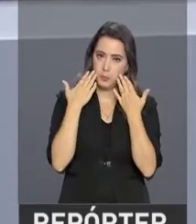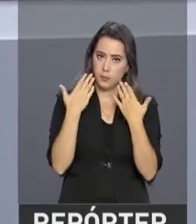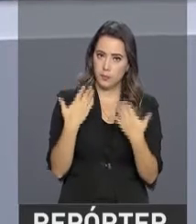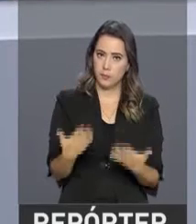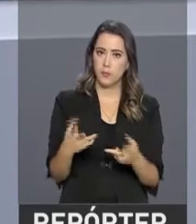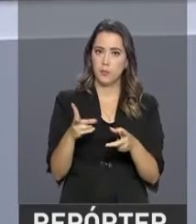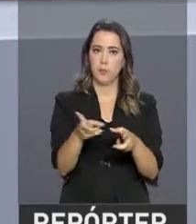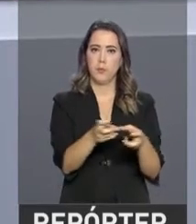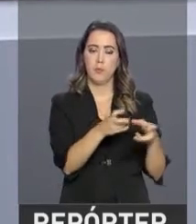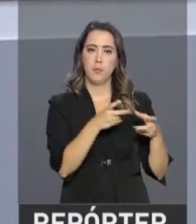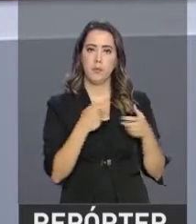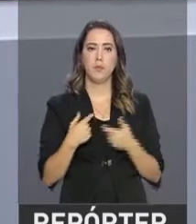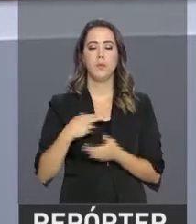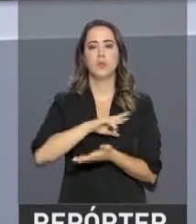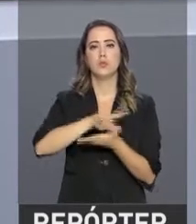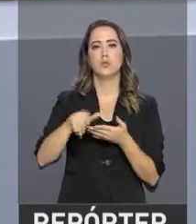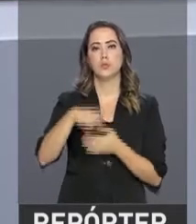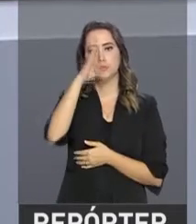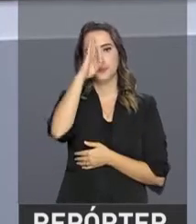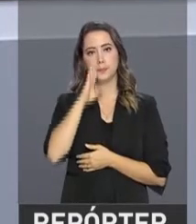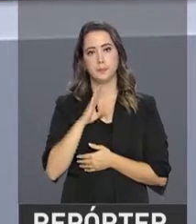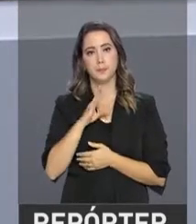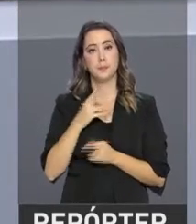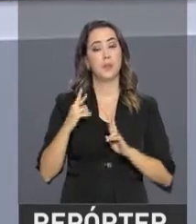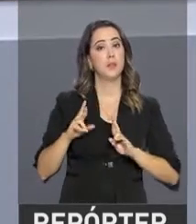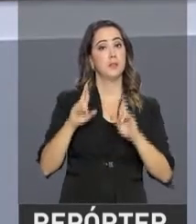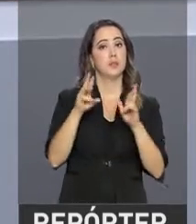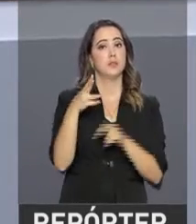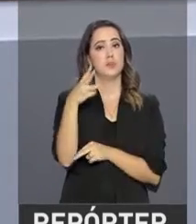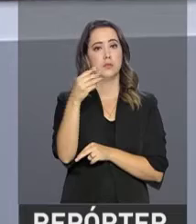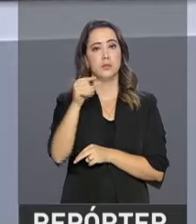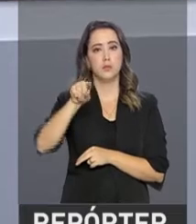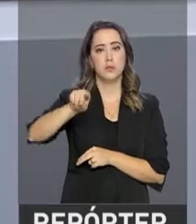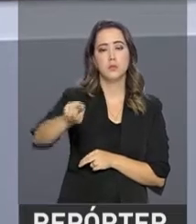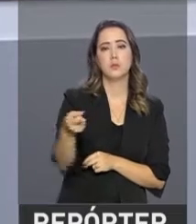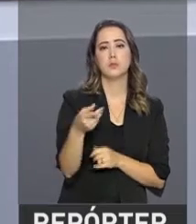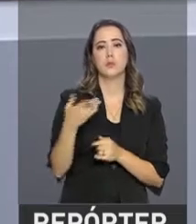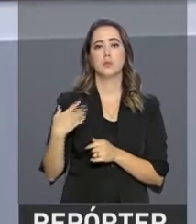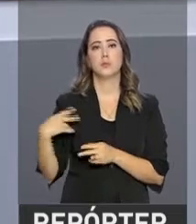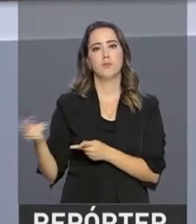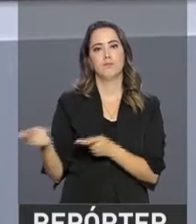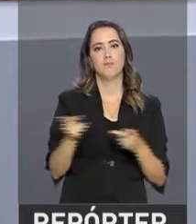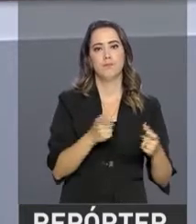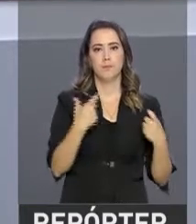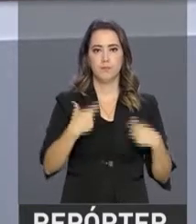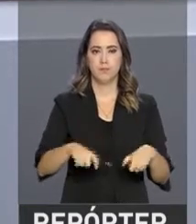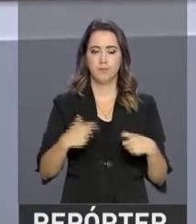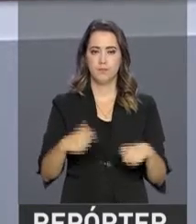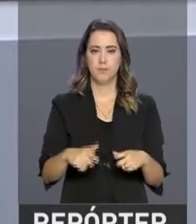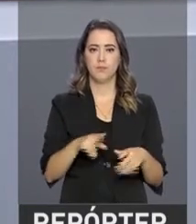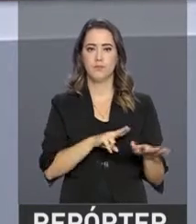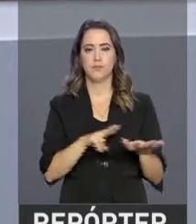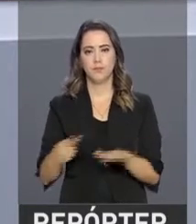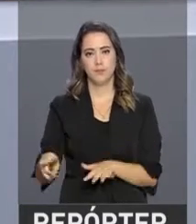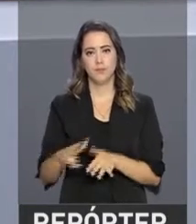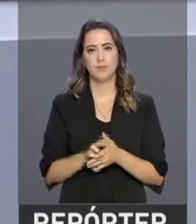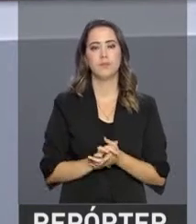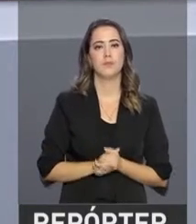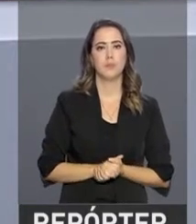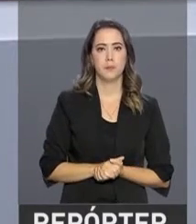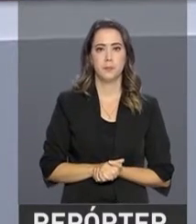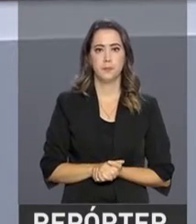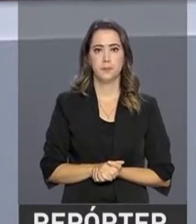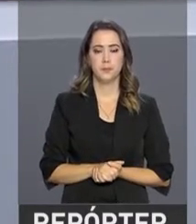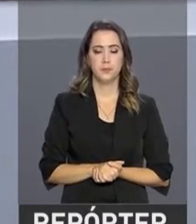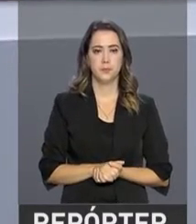sensoriais e multifuncionais de graça a expectativa é que mais de 30 mil pessoas passem pelo local durante toda